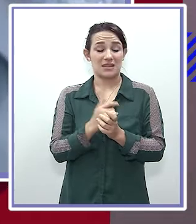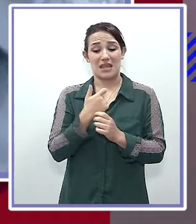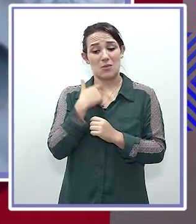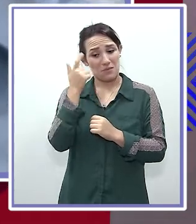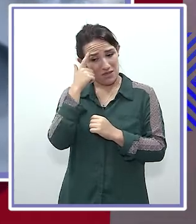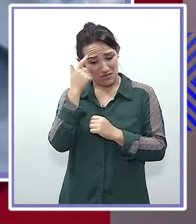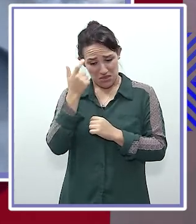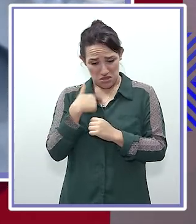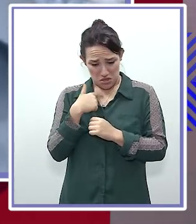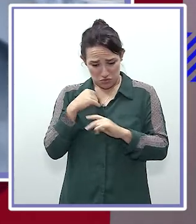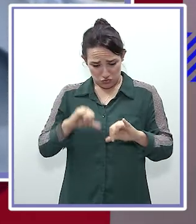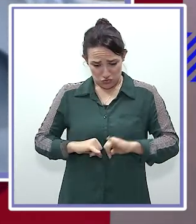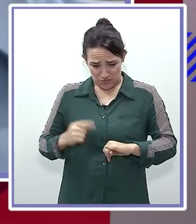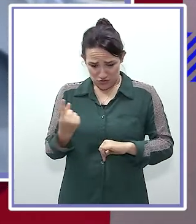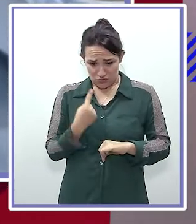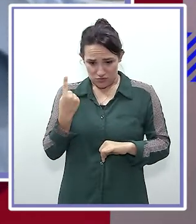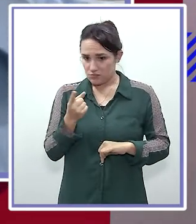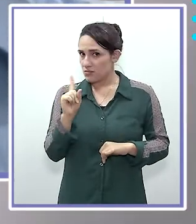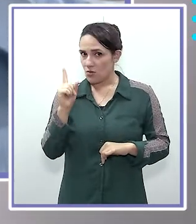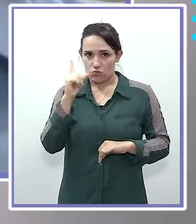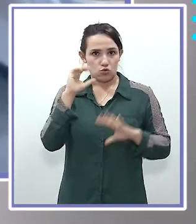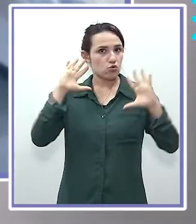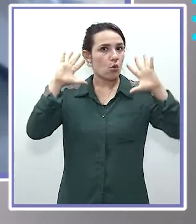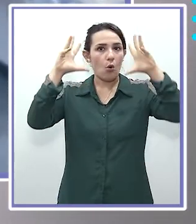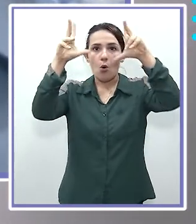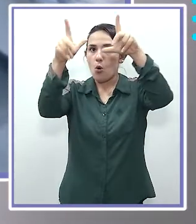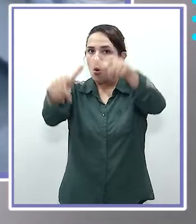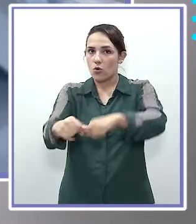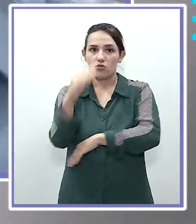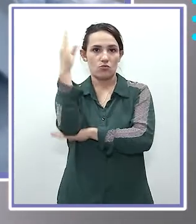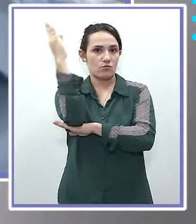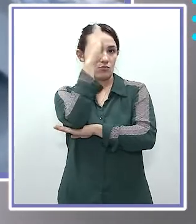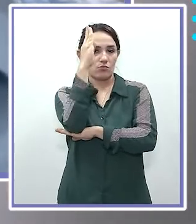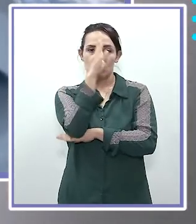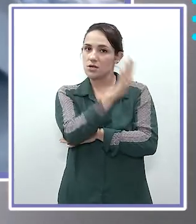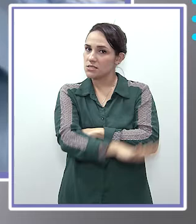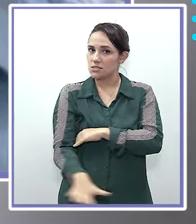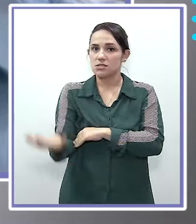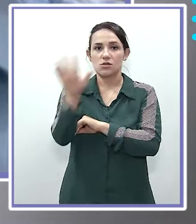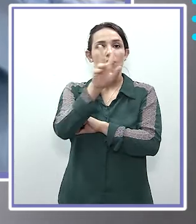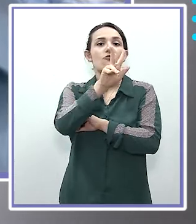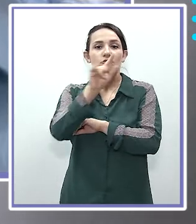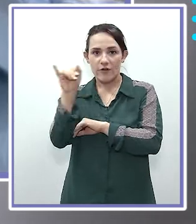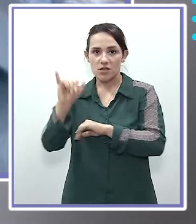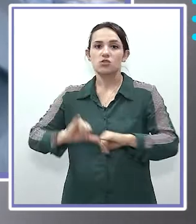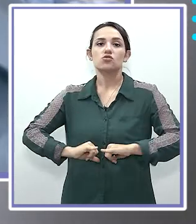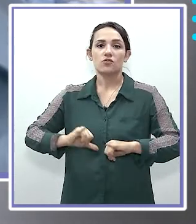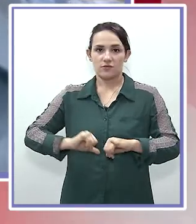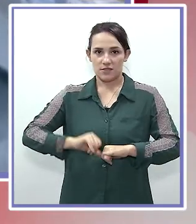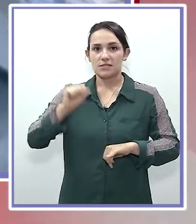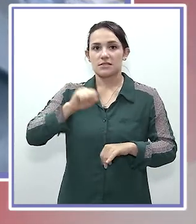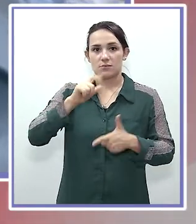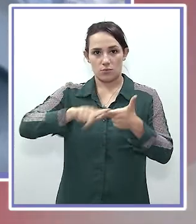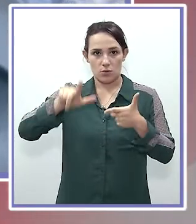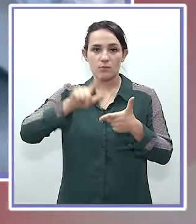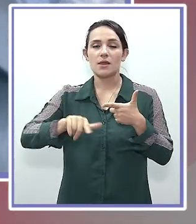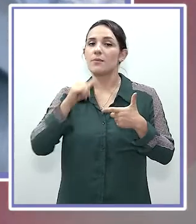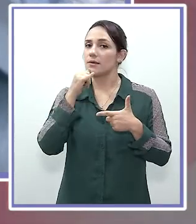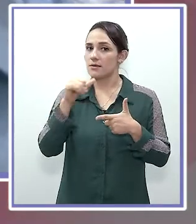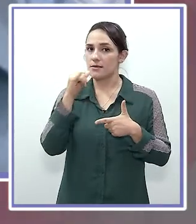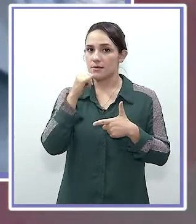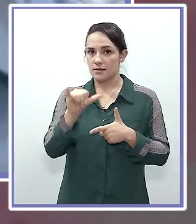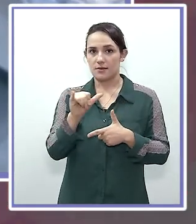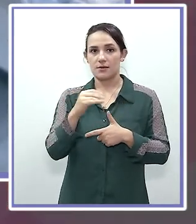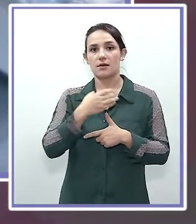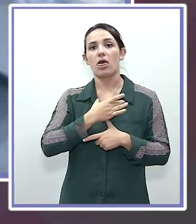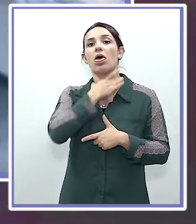nós vamos sofrer isoladamente, não é o caso. O Brasil inteiro vai sofrer com essa crise energética que nós estamos passando.